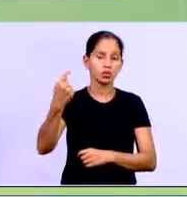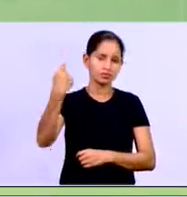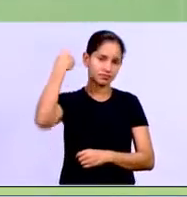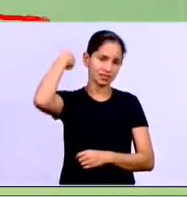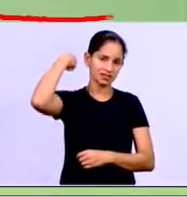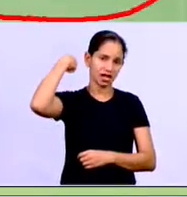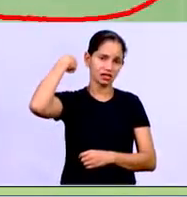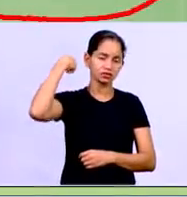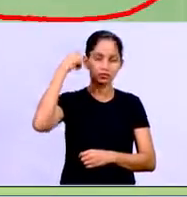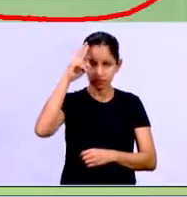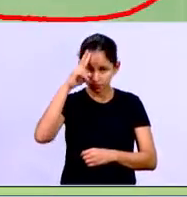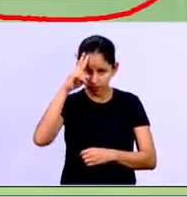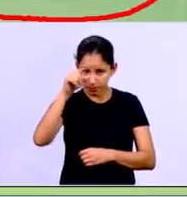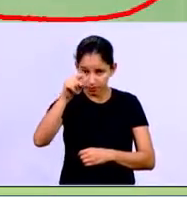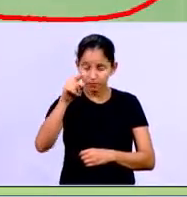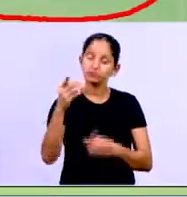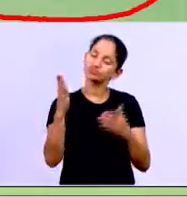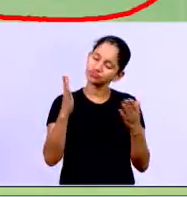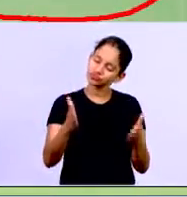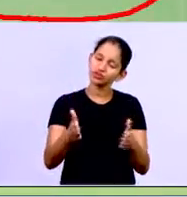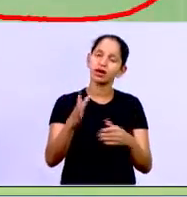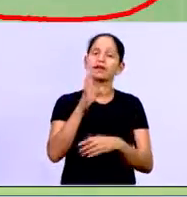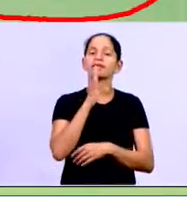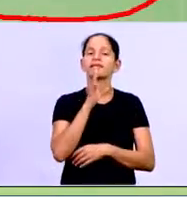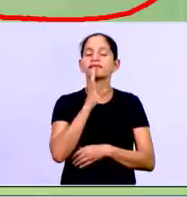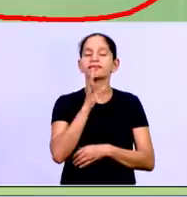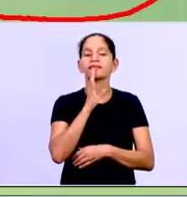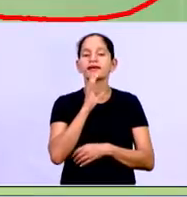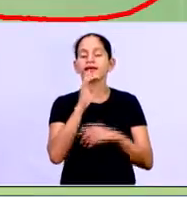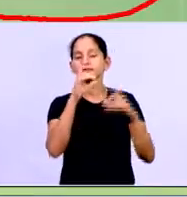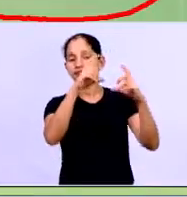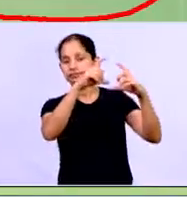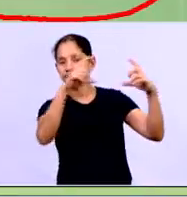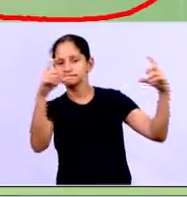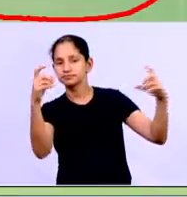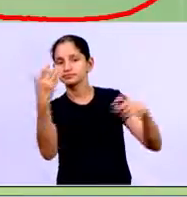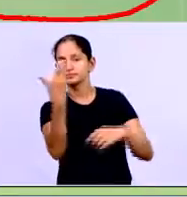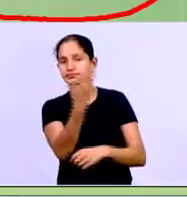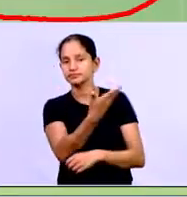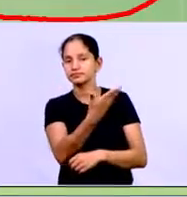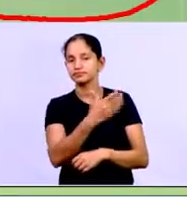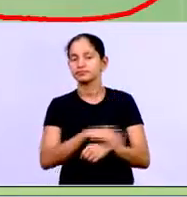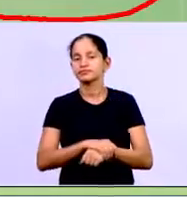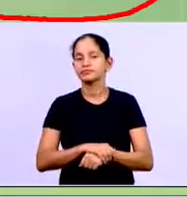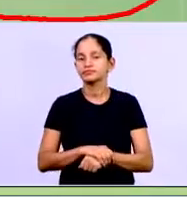passada. Então, nossos alunos já estão familiarizados com essa